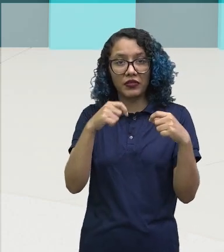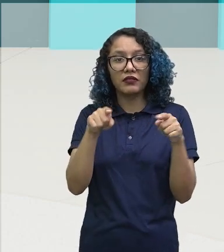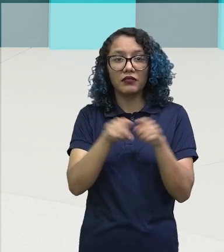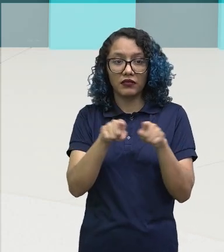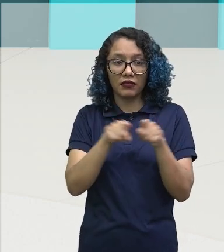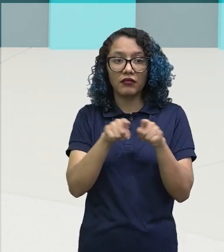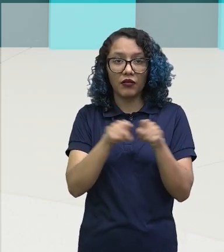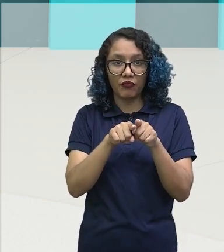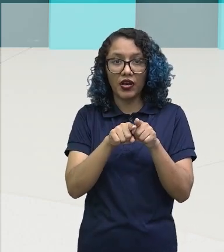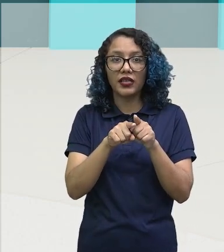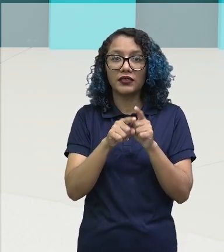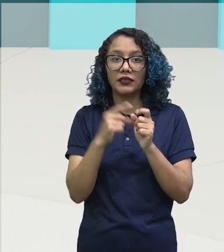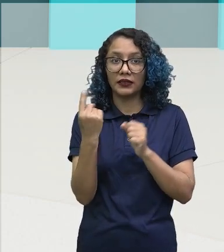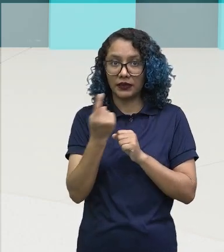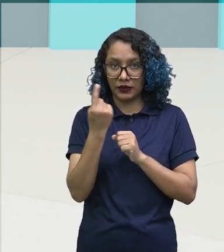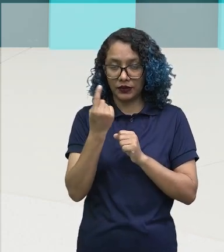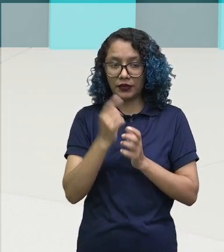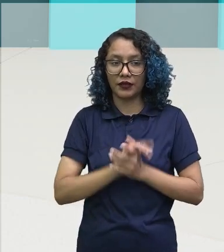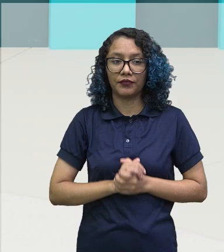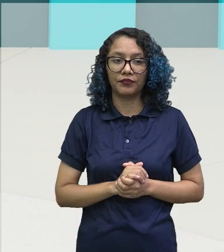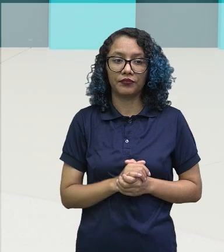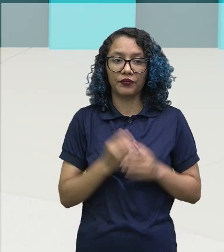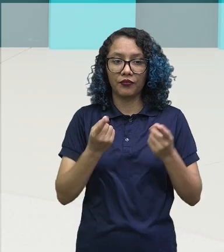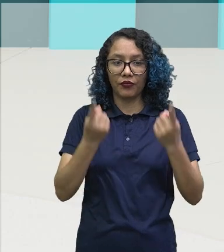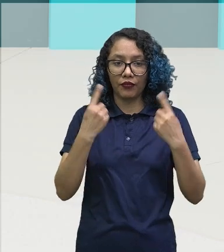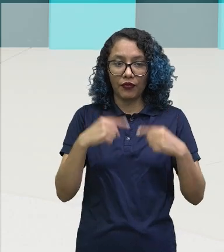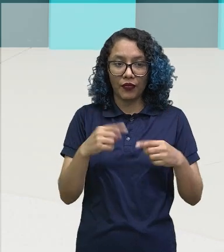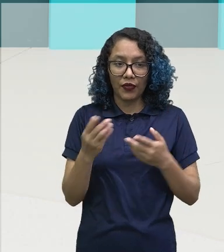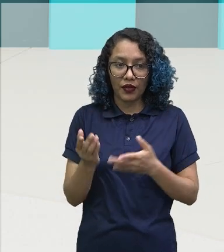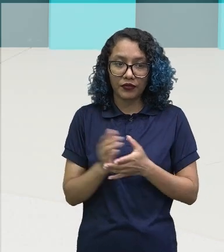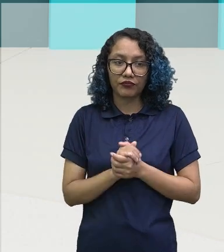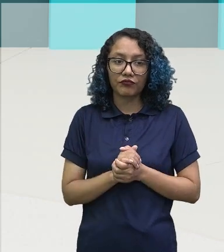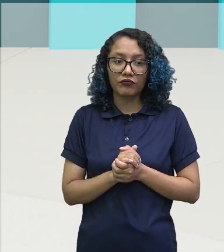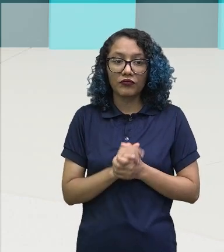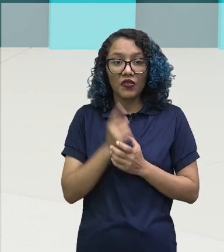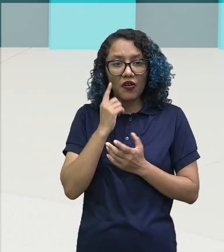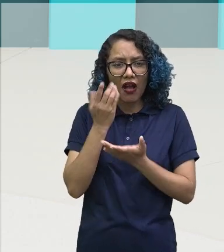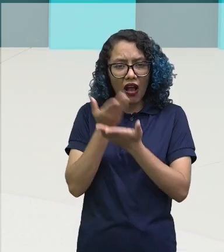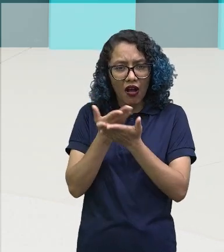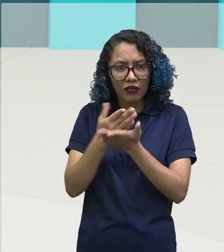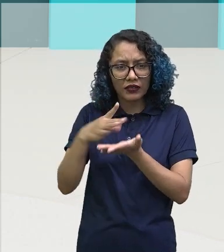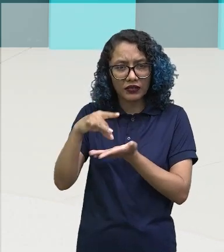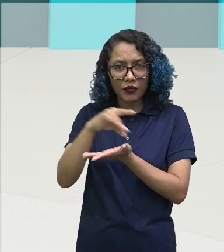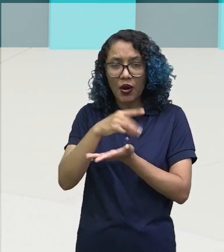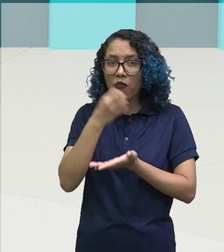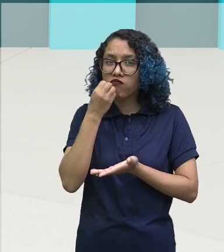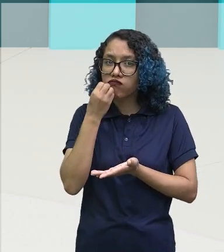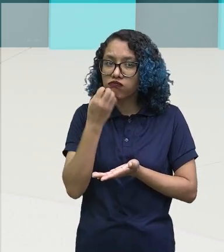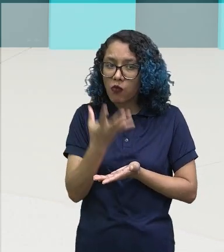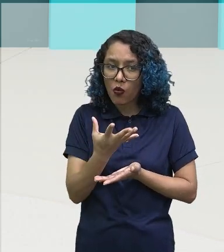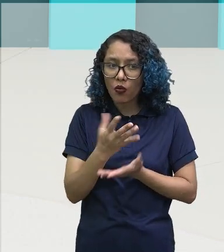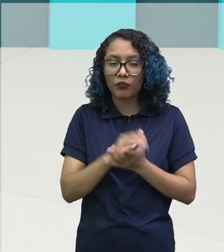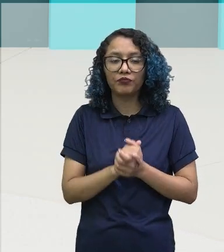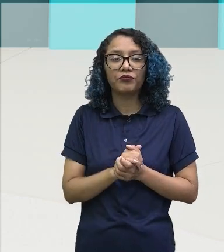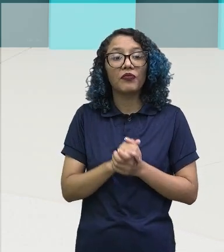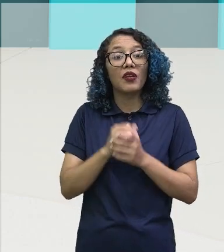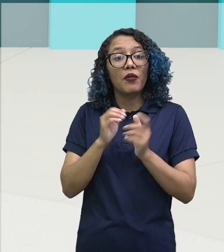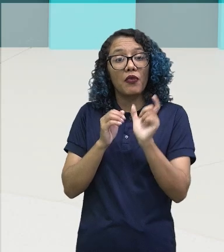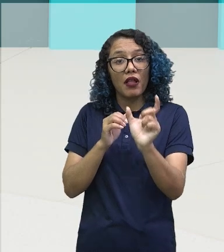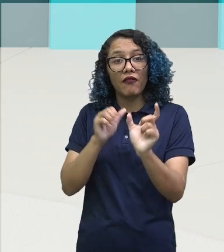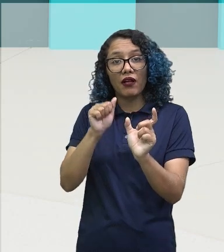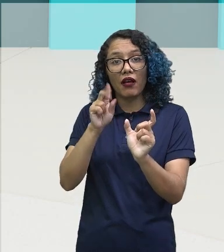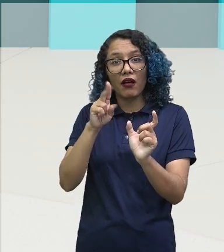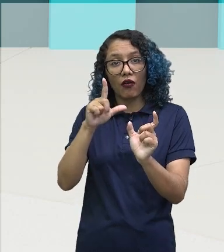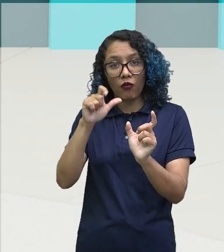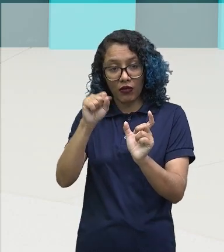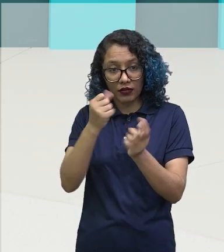singular. Essas aulas do CMEAN são muito boas. Então, observe aqui, aulas é o sujeito da oração.